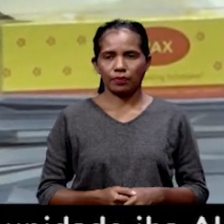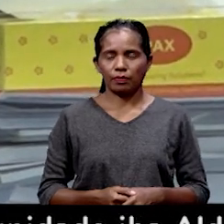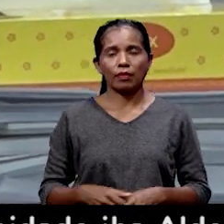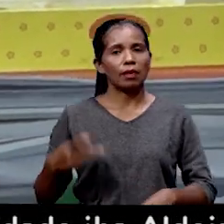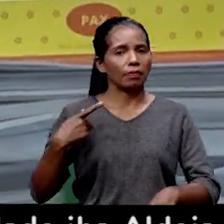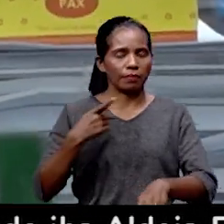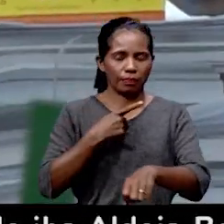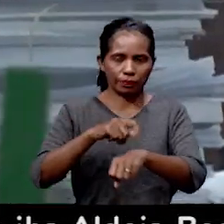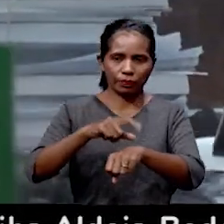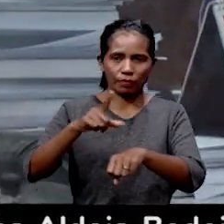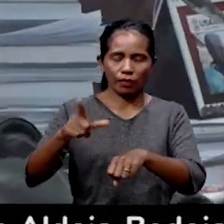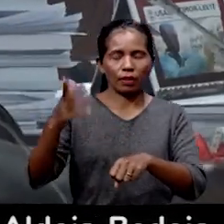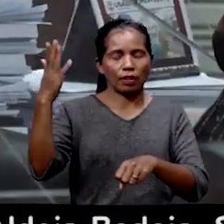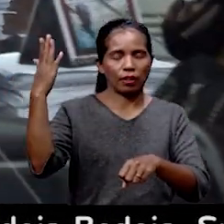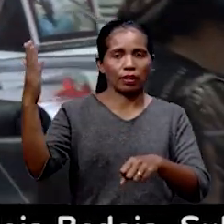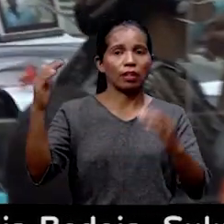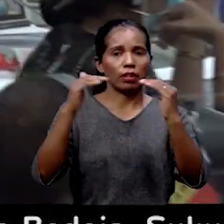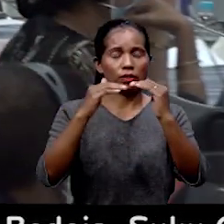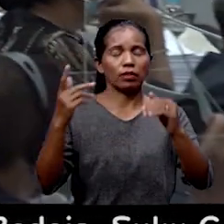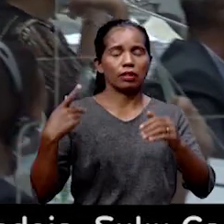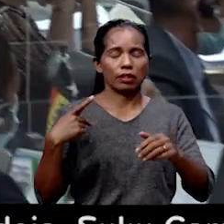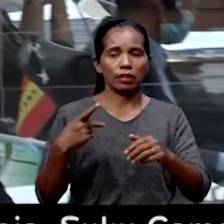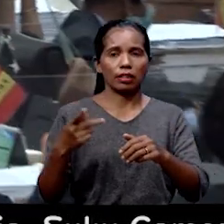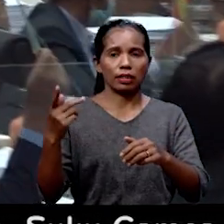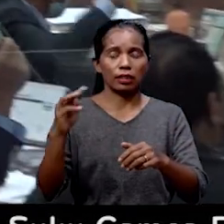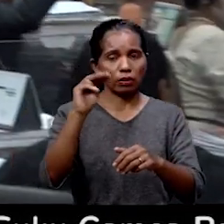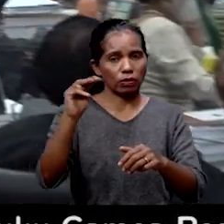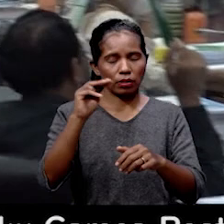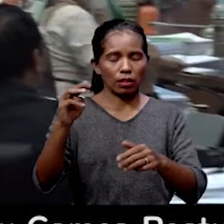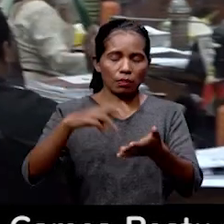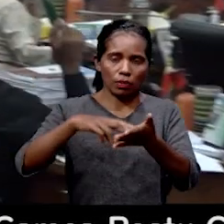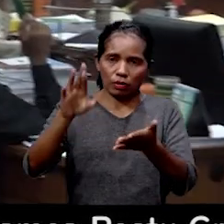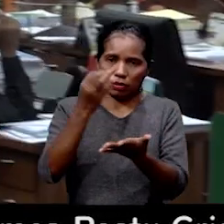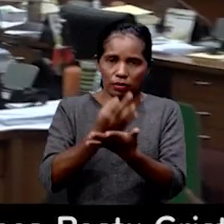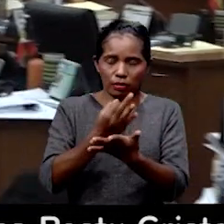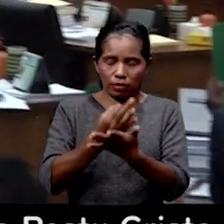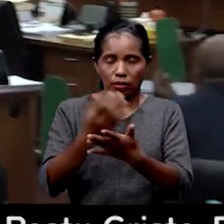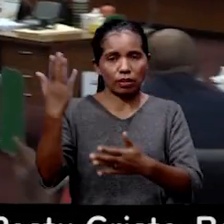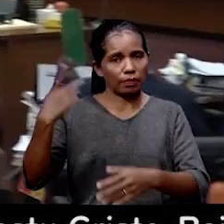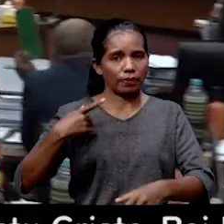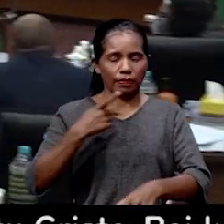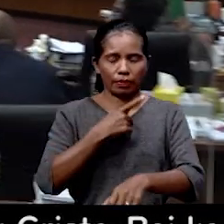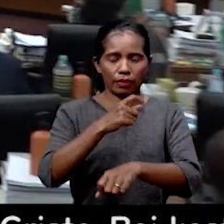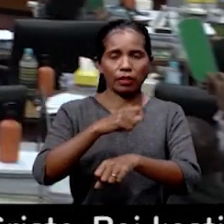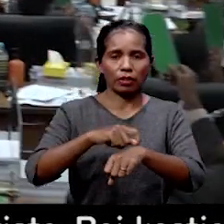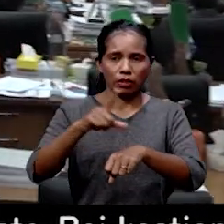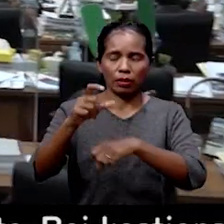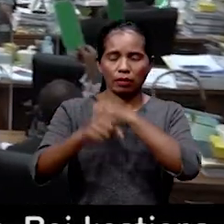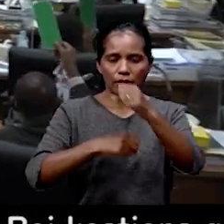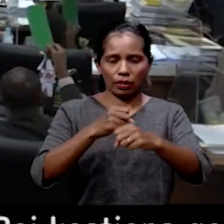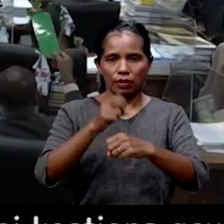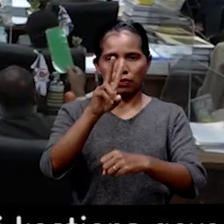Parlamento Nacional e a plenária segunda ne aprova um orçamento privativo Parlamento Nian Batinan Rihun Rua Ruanulu Resin